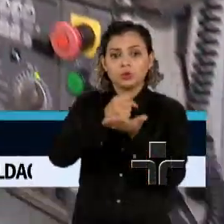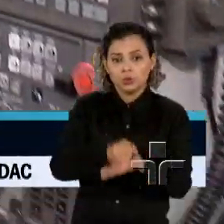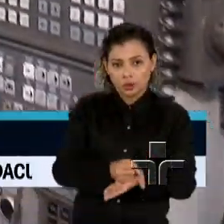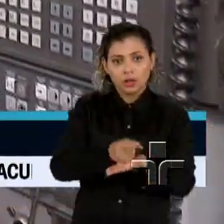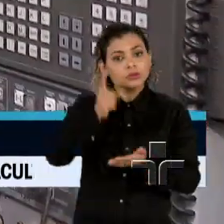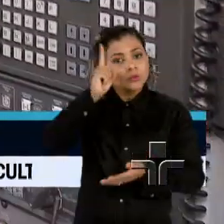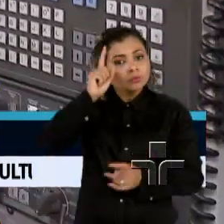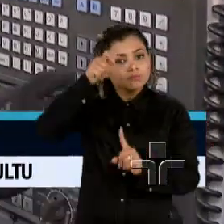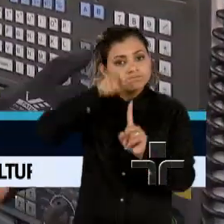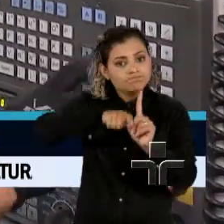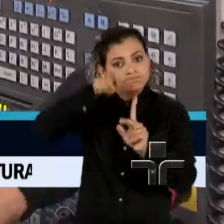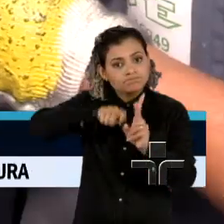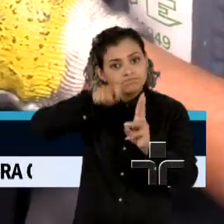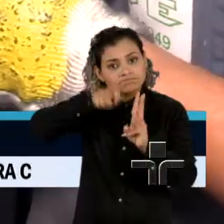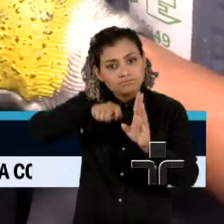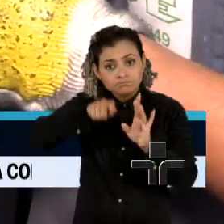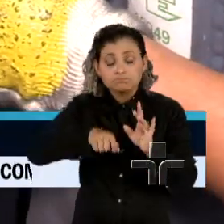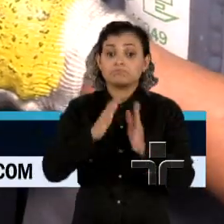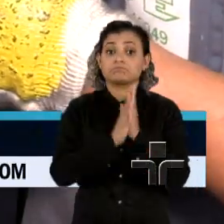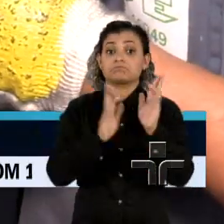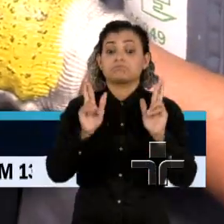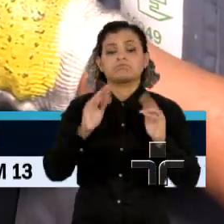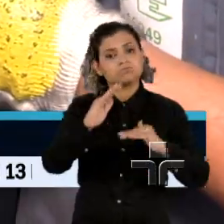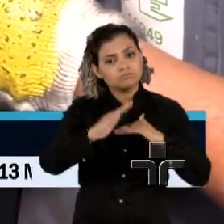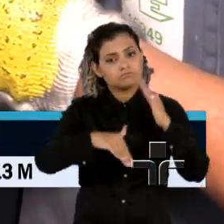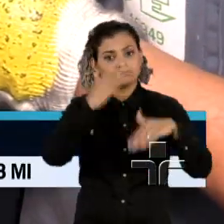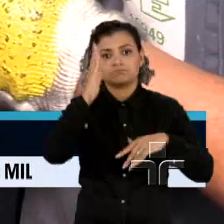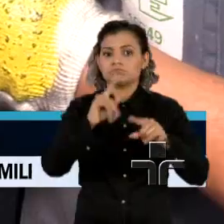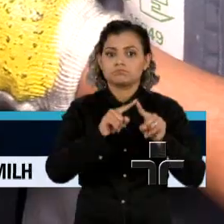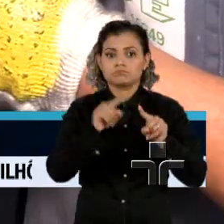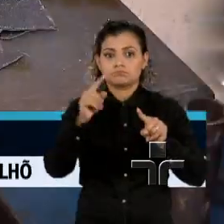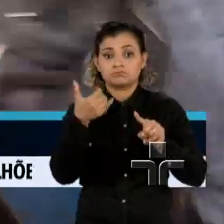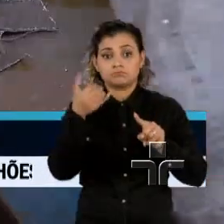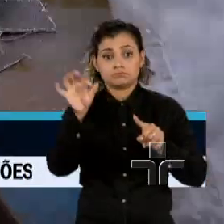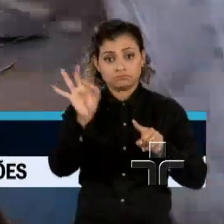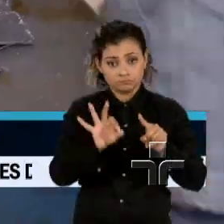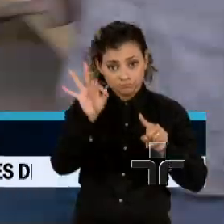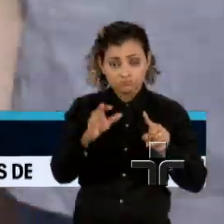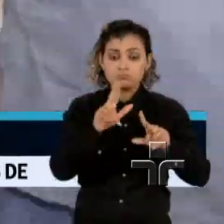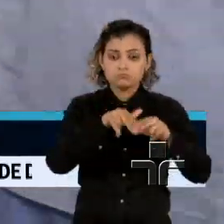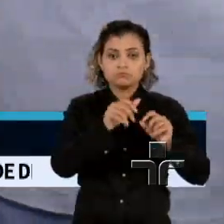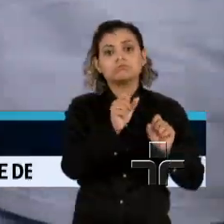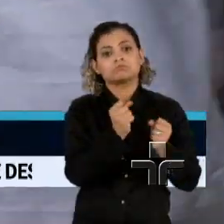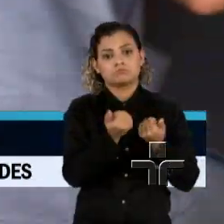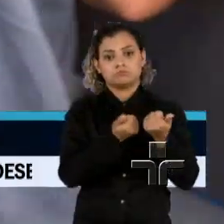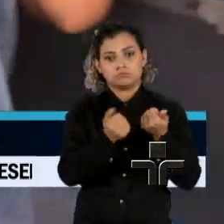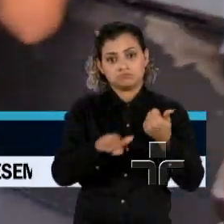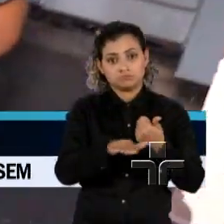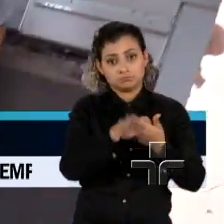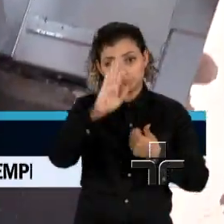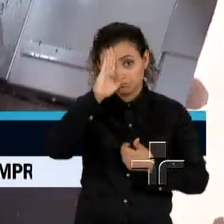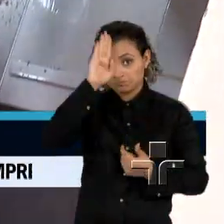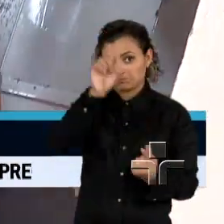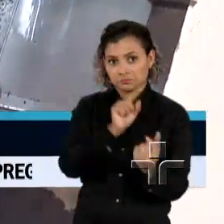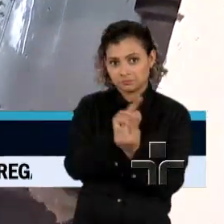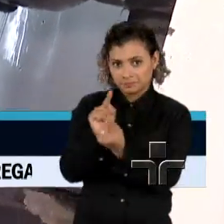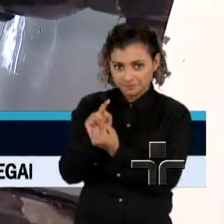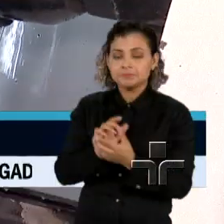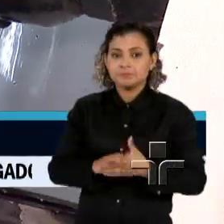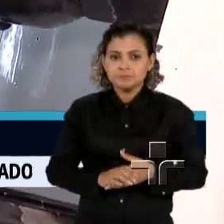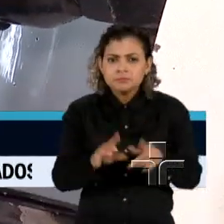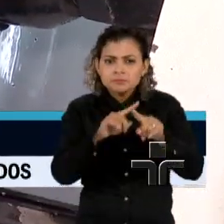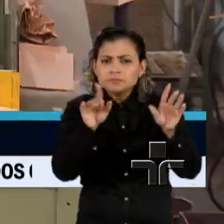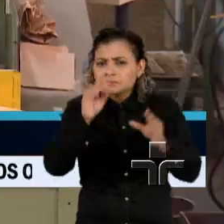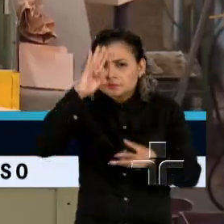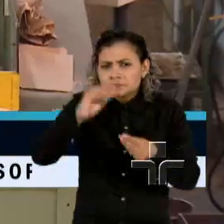todo mês. A expectativa é crescer 10% este ano, com a recuperação do setor automotivo, o principal cliente. Mas para